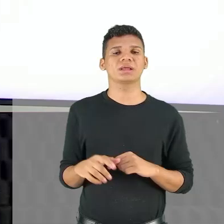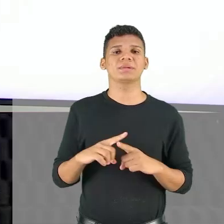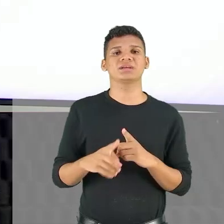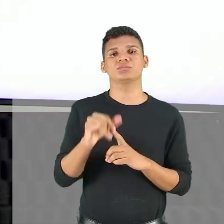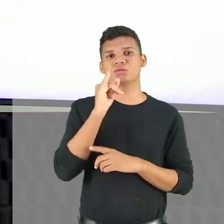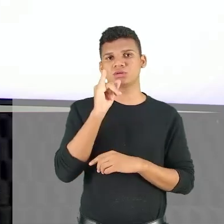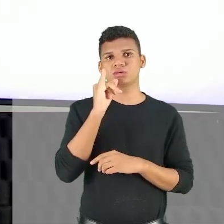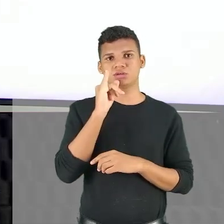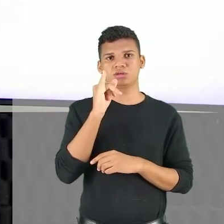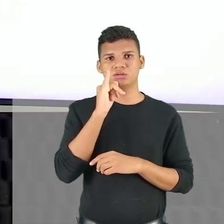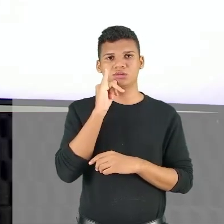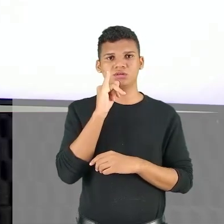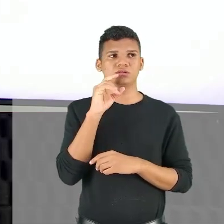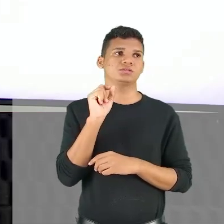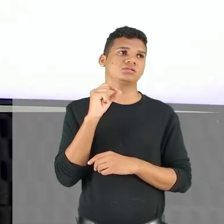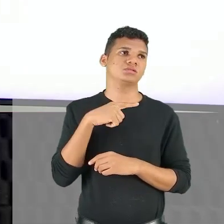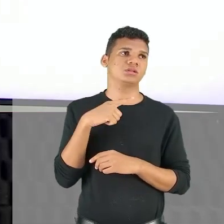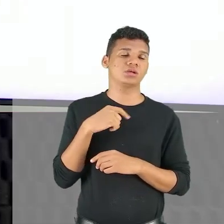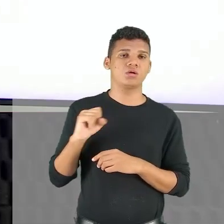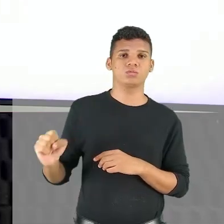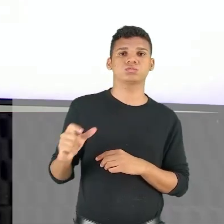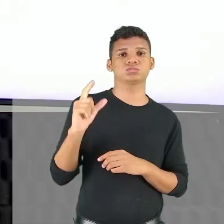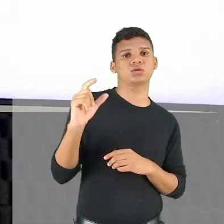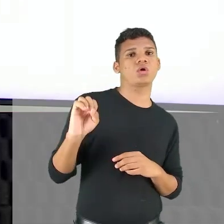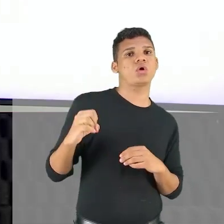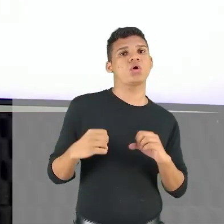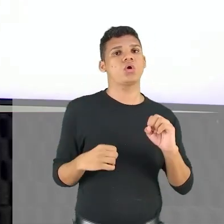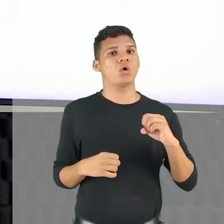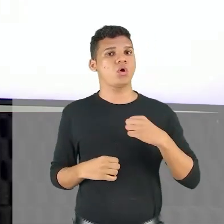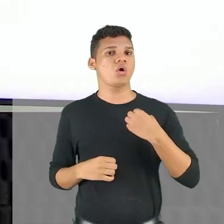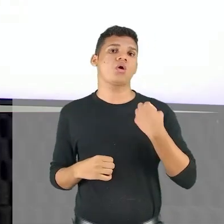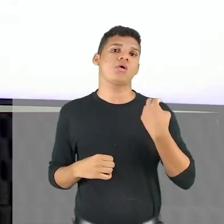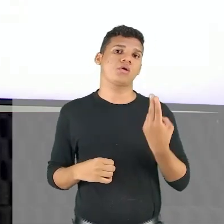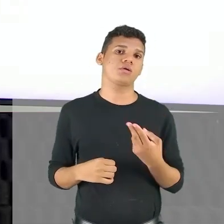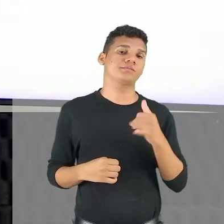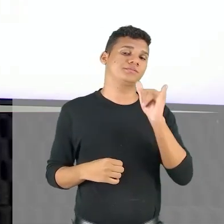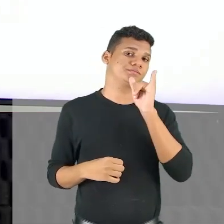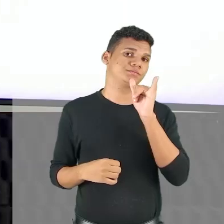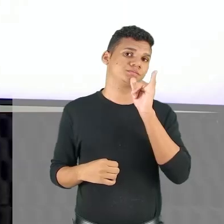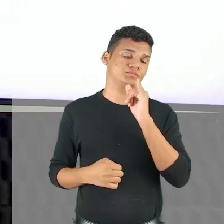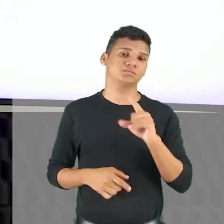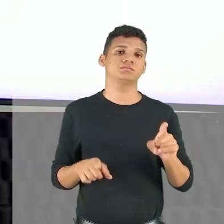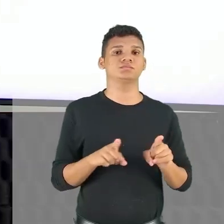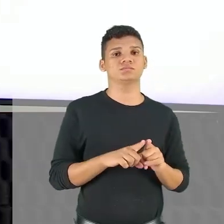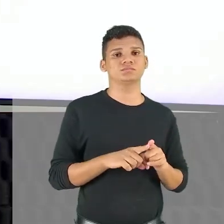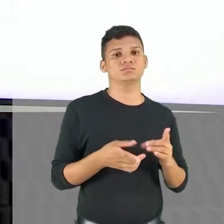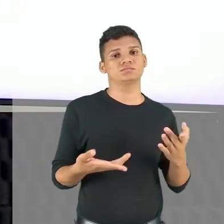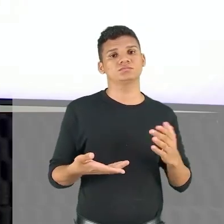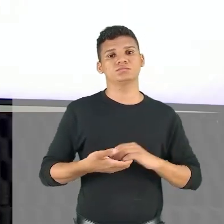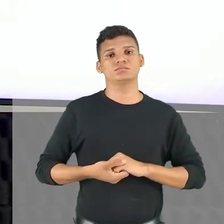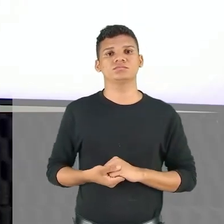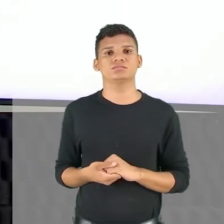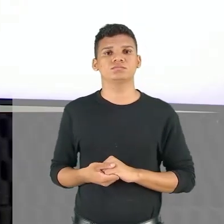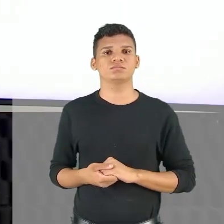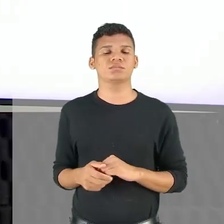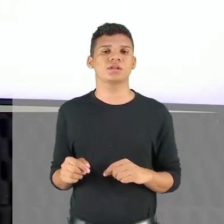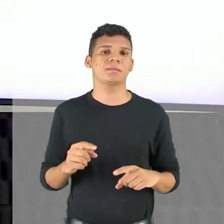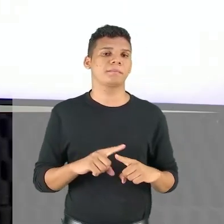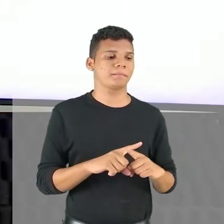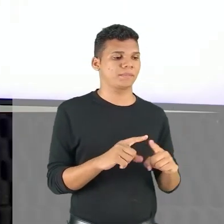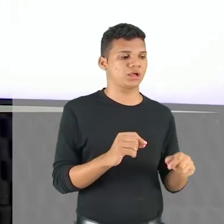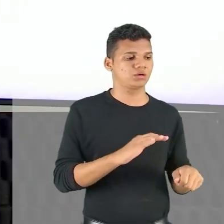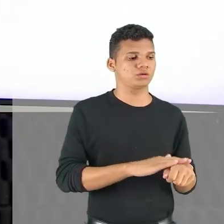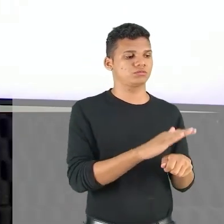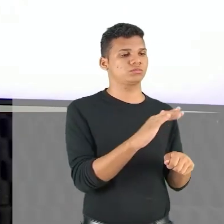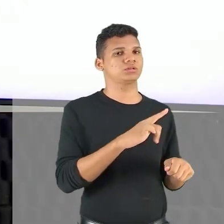como ou tanto como, tá? Ou, por exemplo, também, deixa eu ver aqui, mas que,